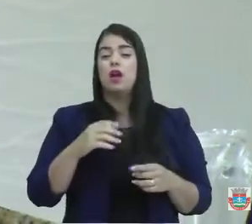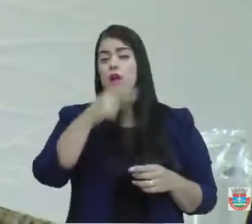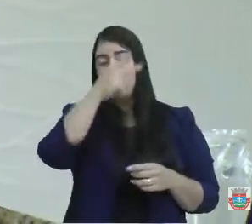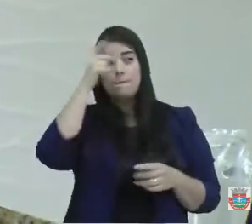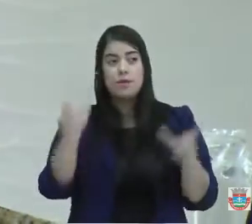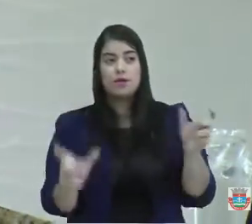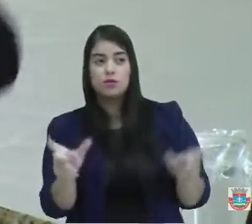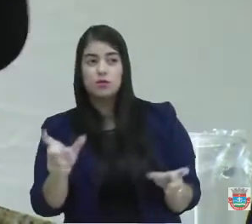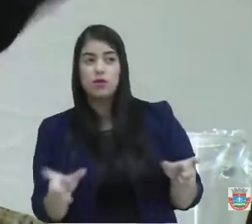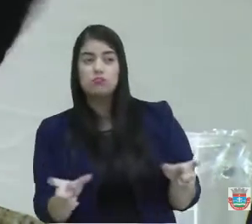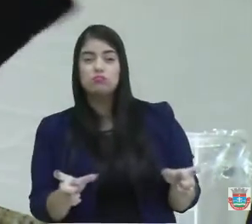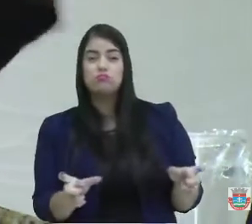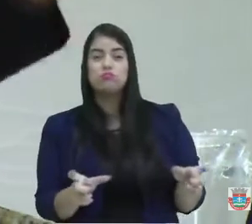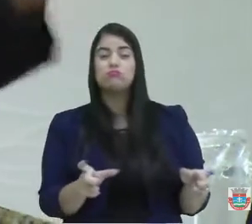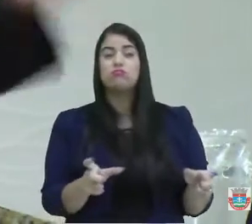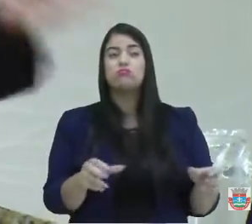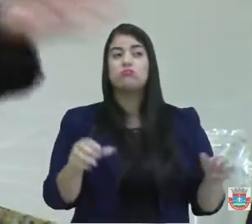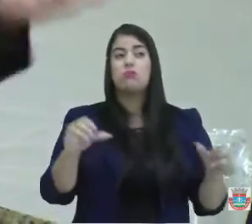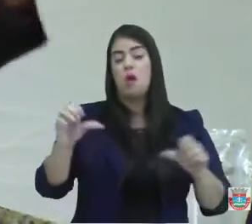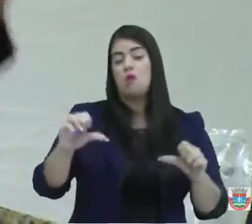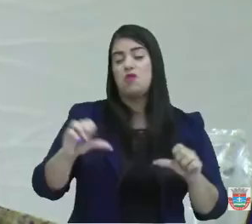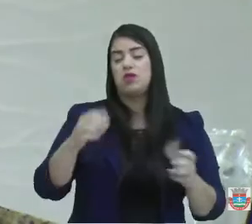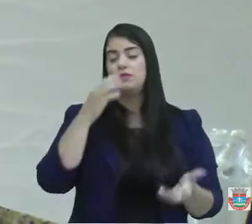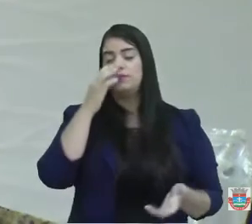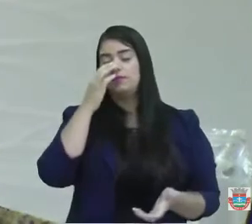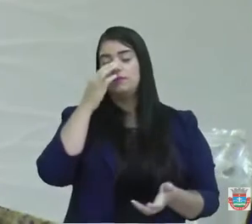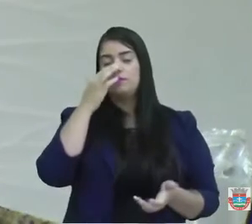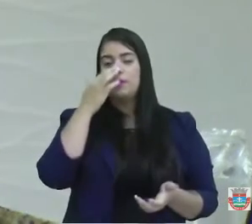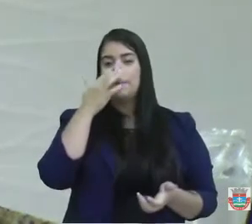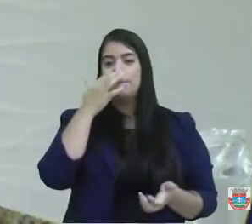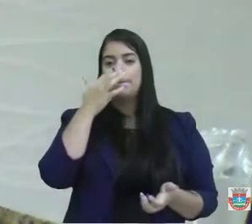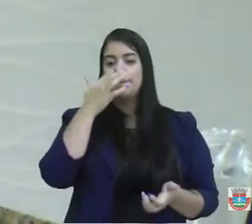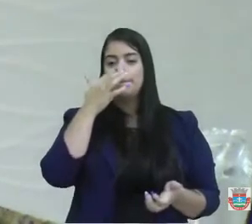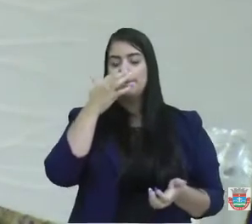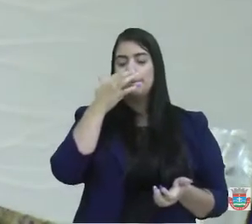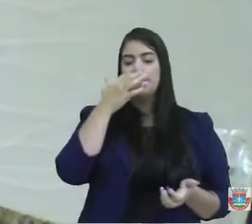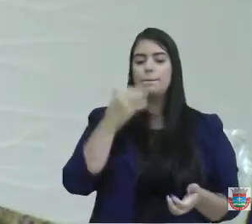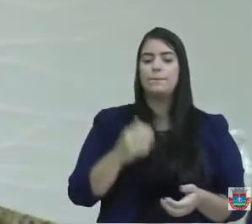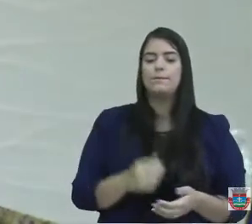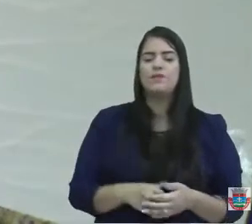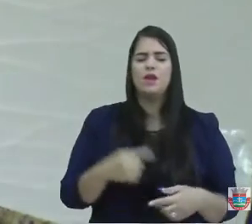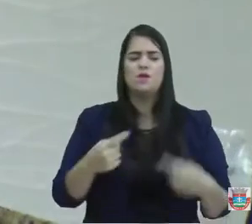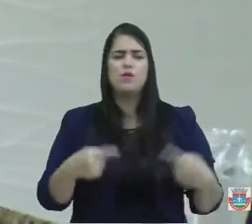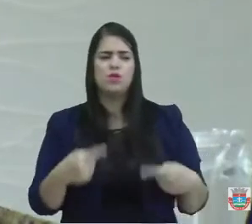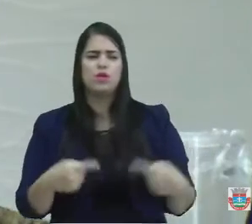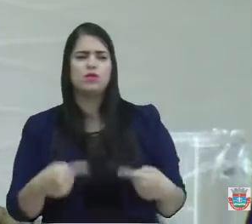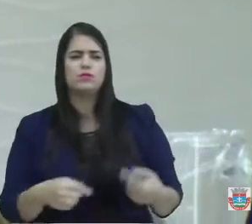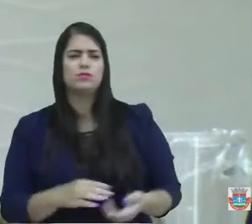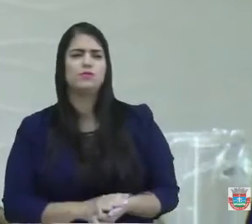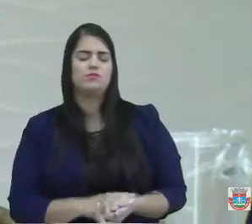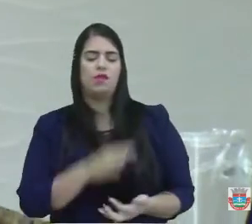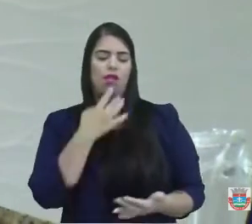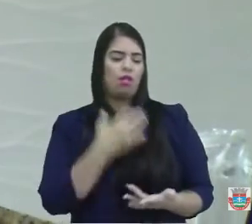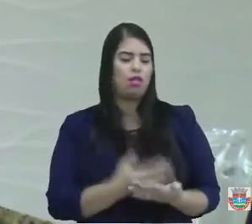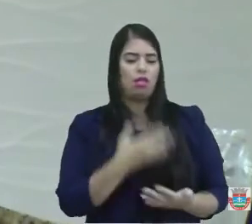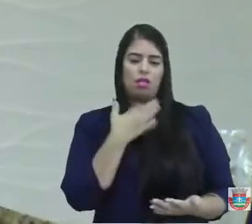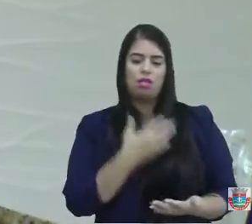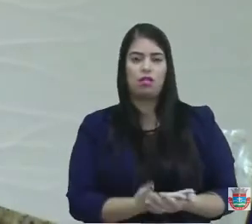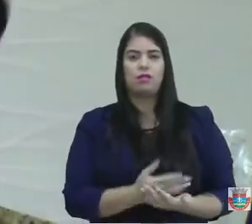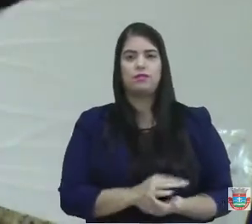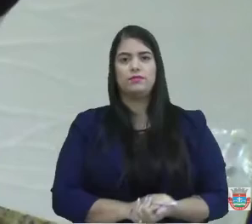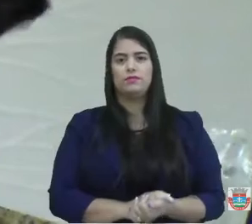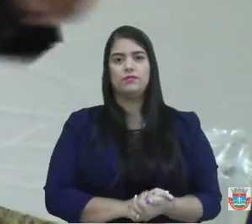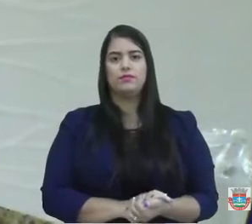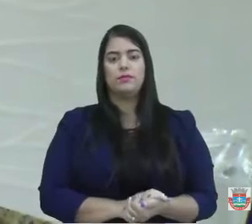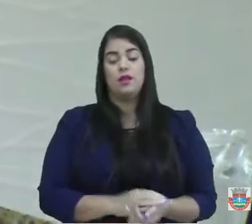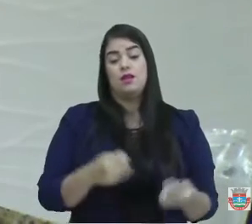adorar a Deus. Por isso que eu sou chamado de ladrão, por causa de vocês. Alguns políticos imbecil. Puxa saco. Que